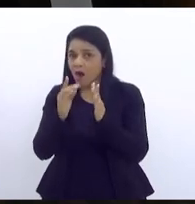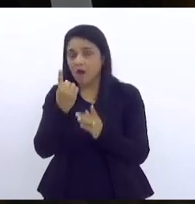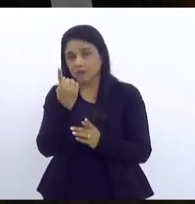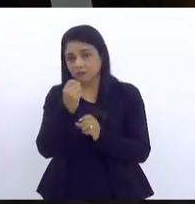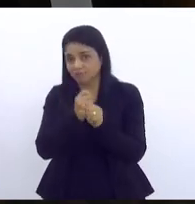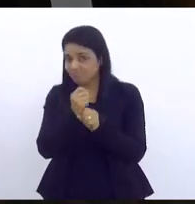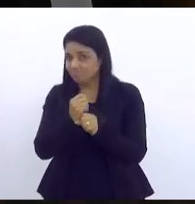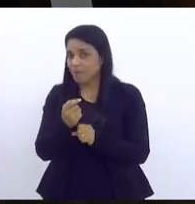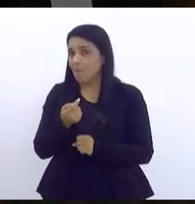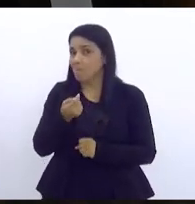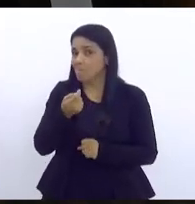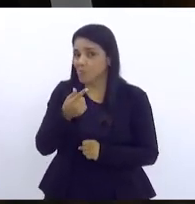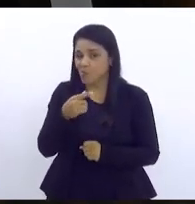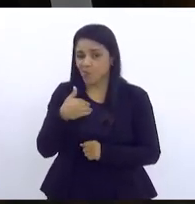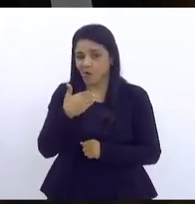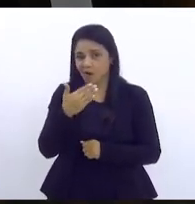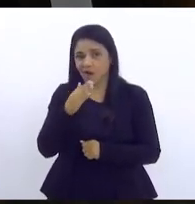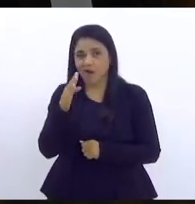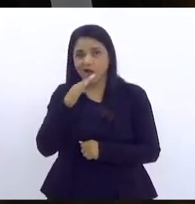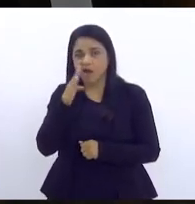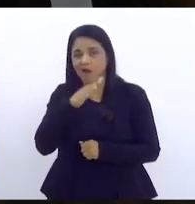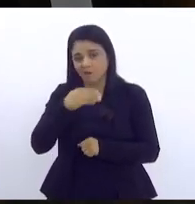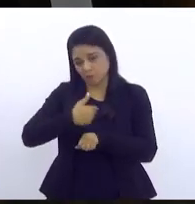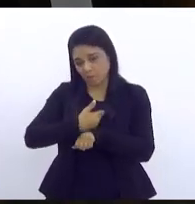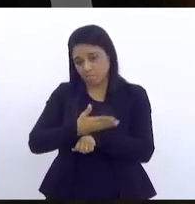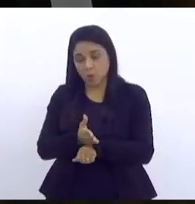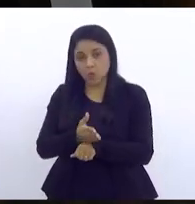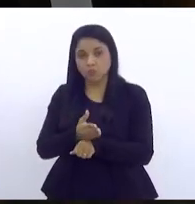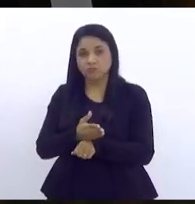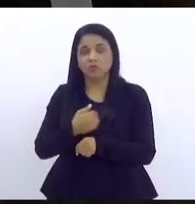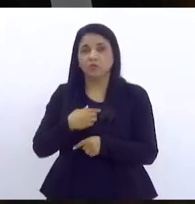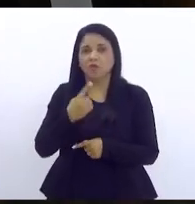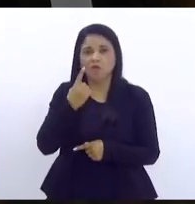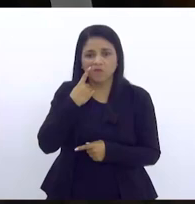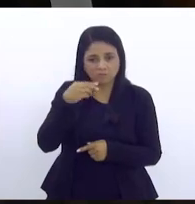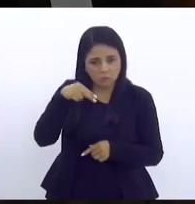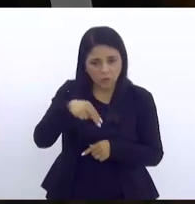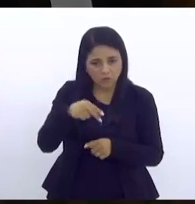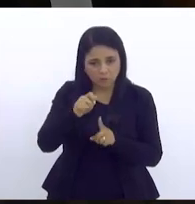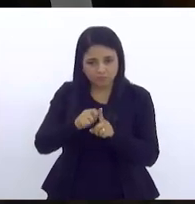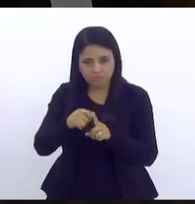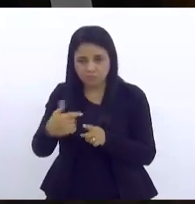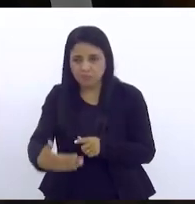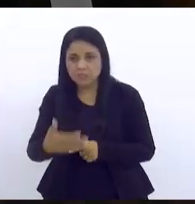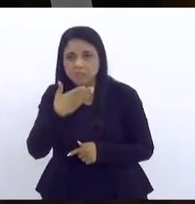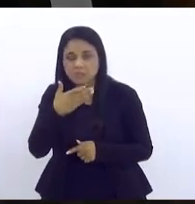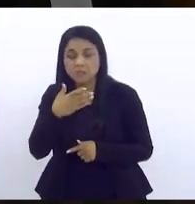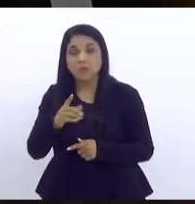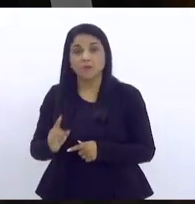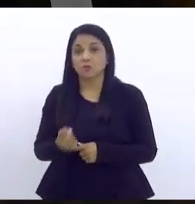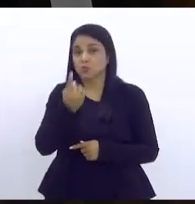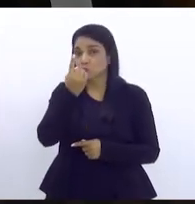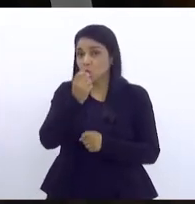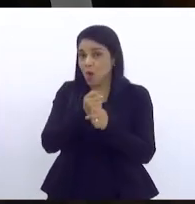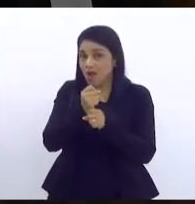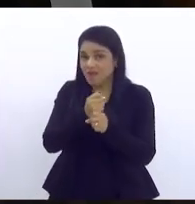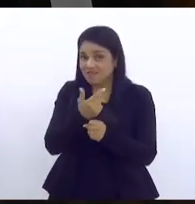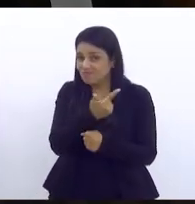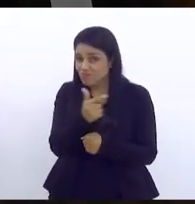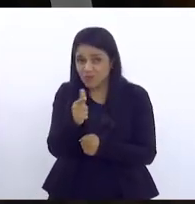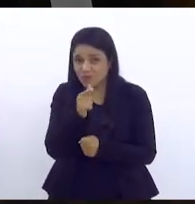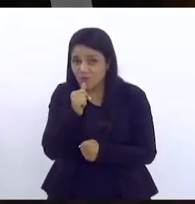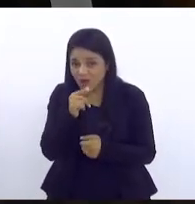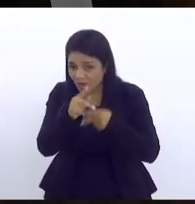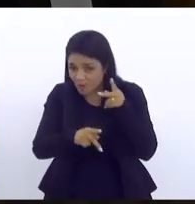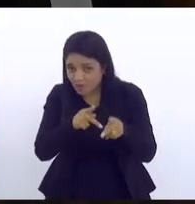rápido esse ano mesmo quando eu vi era novembro e já estamos em dezembro mas um ano para quem tá sem água é muito e é por isso que essa questão